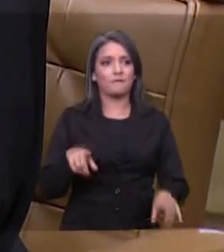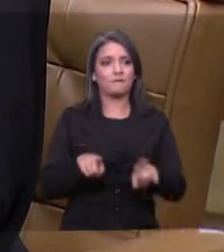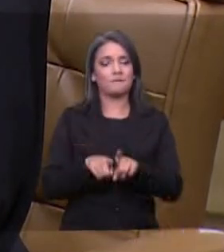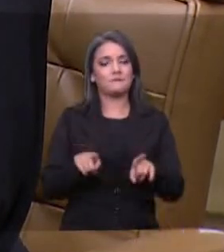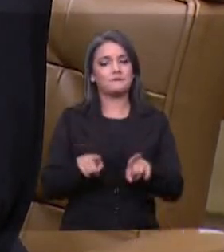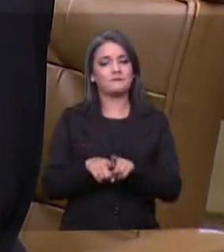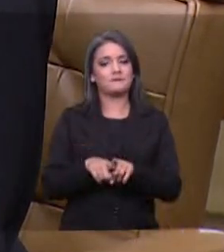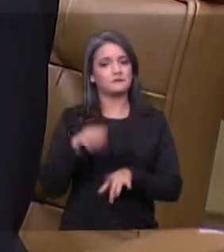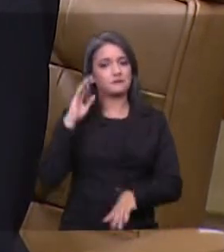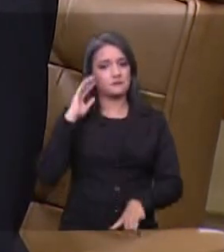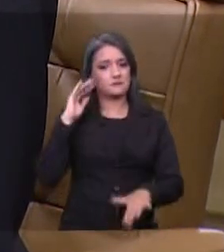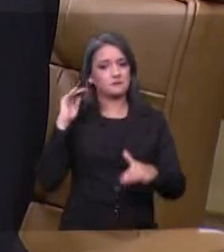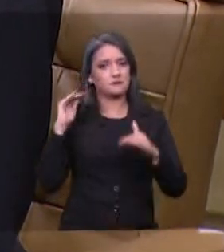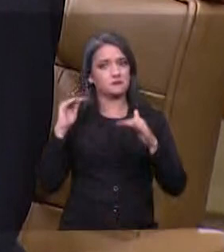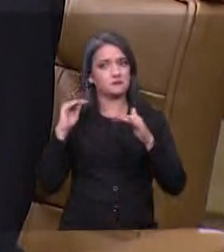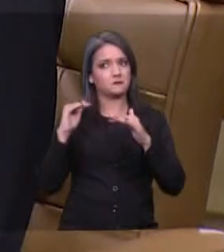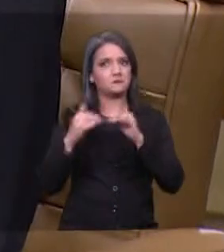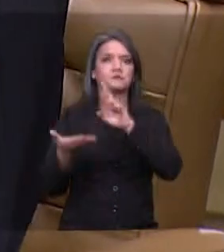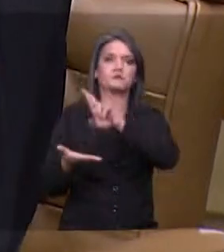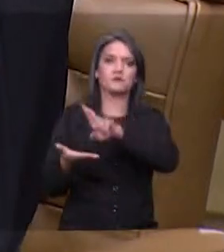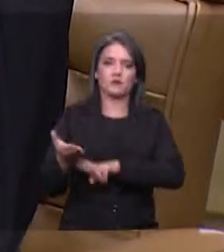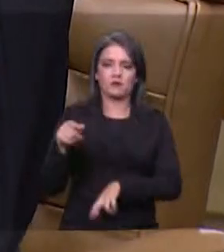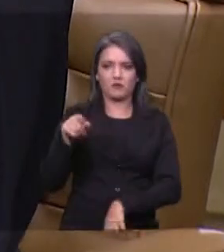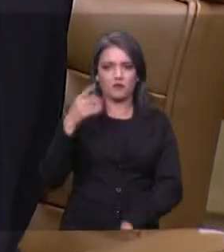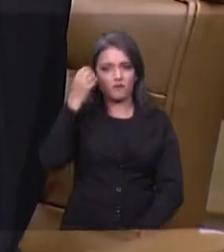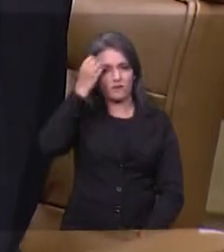o eminente ministro relator Luiz Fux.